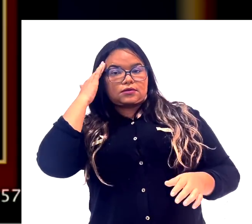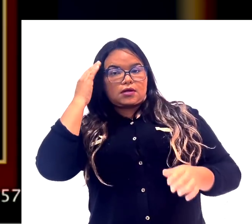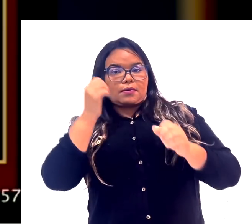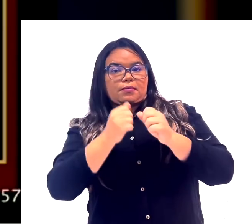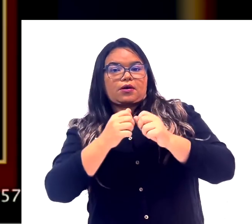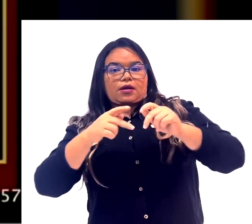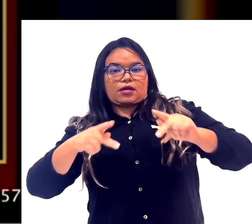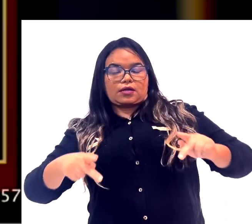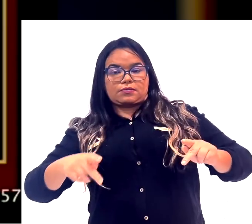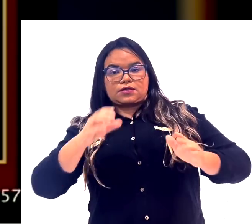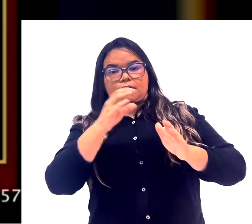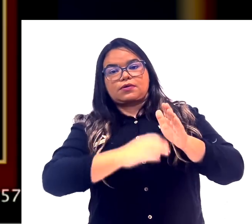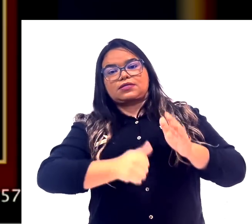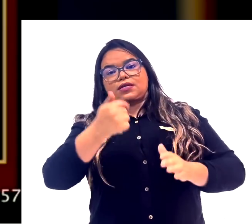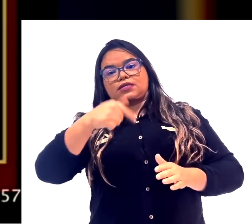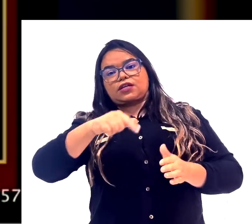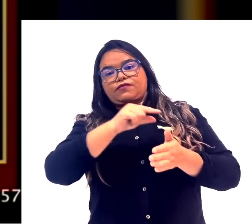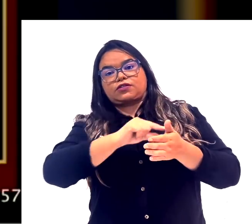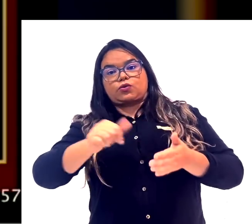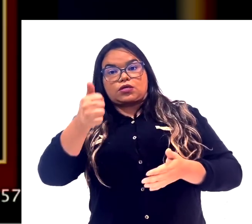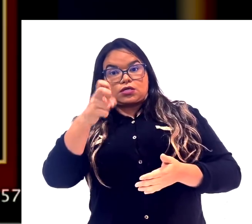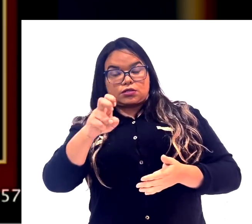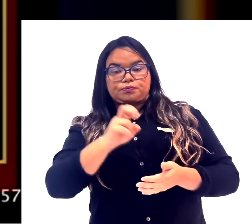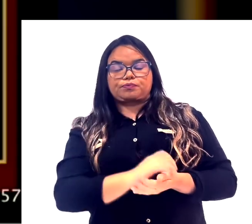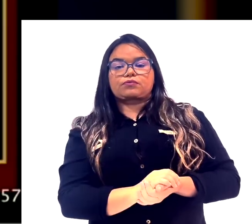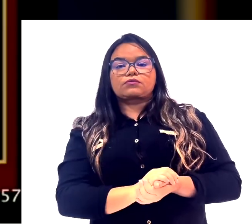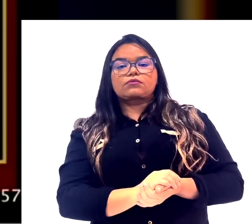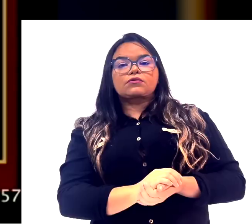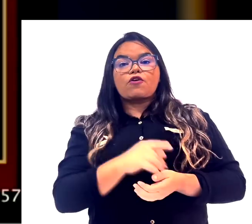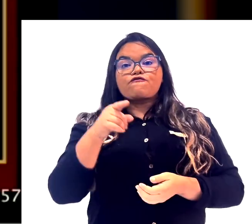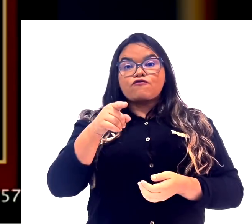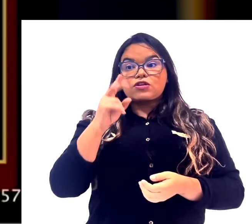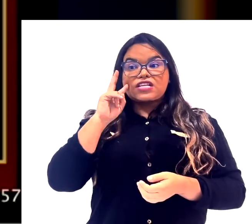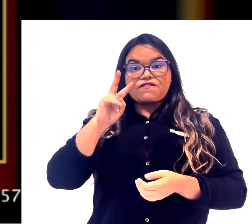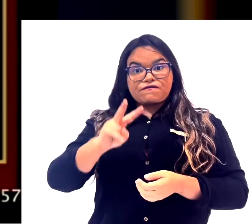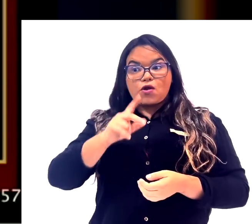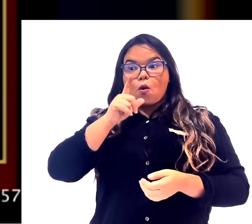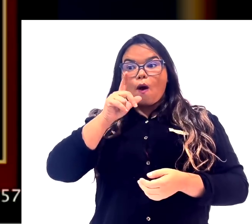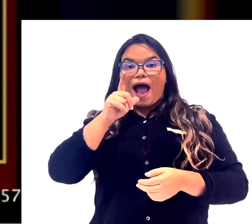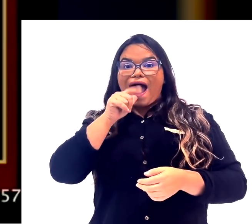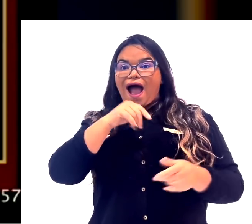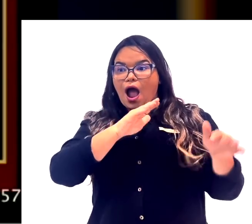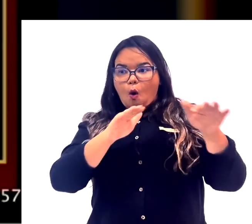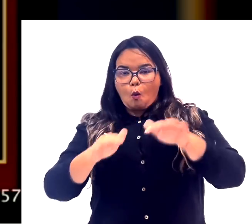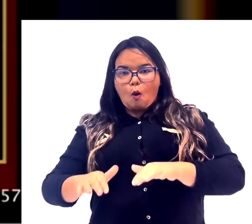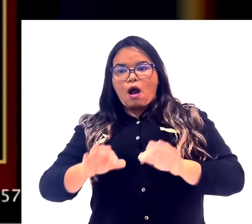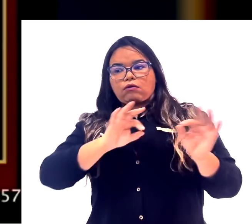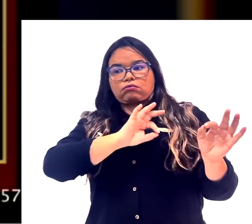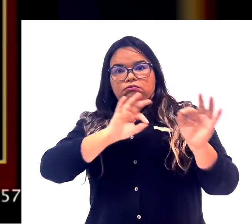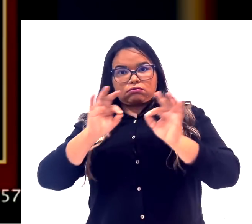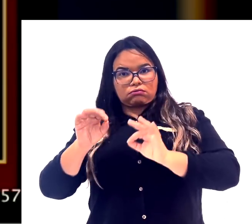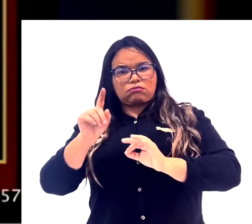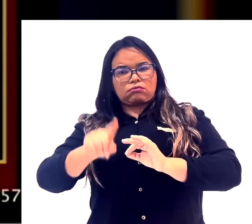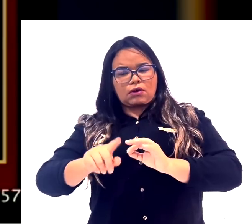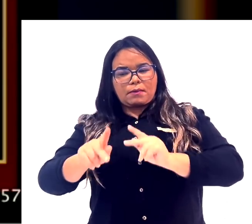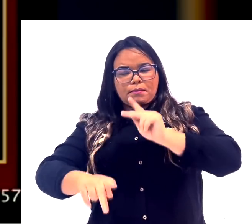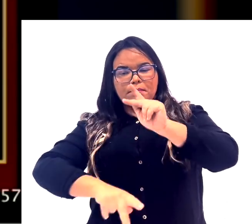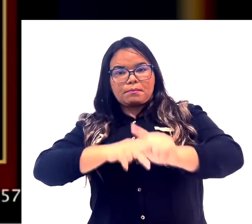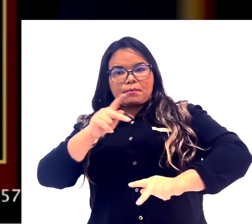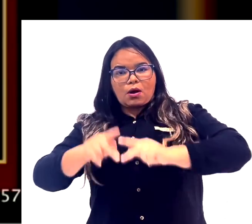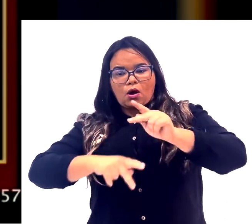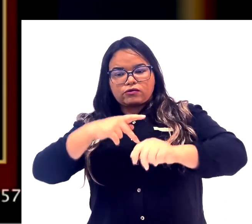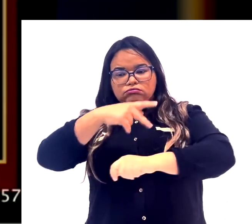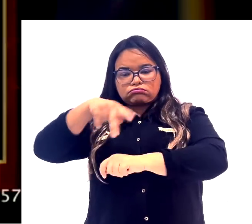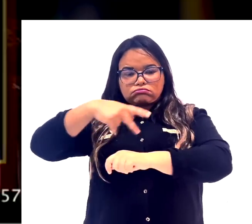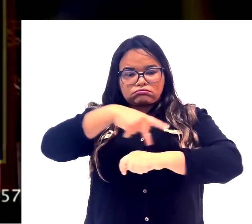claro. Apocalipse 17:15. As águas que viste são povos e nações e multidões